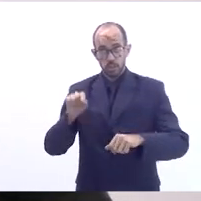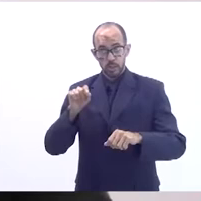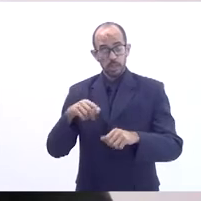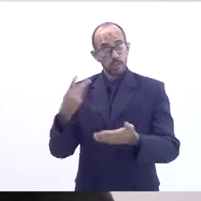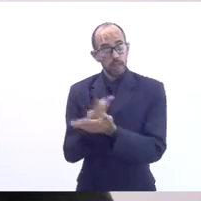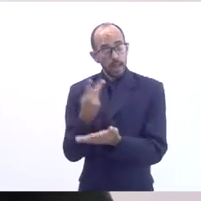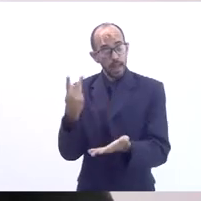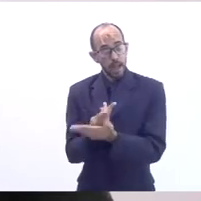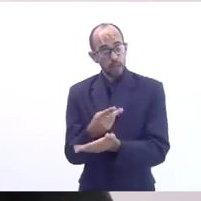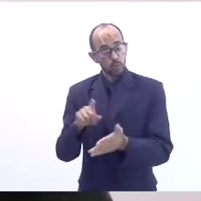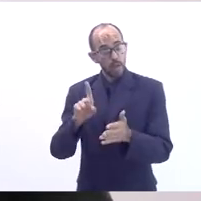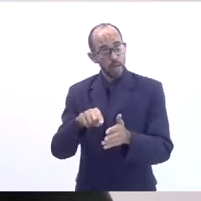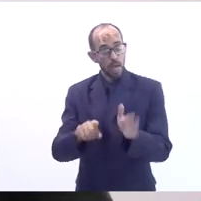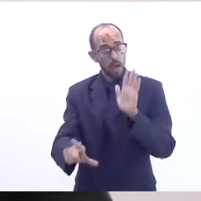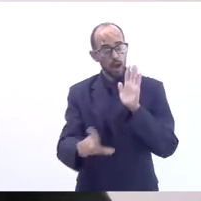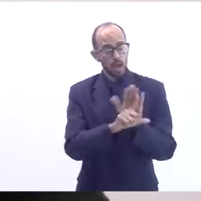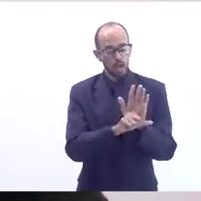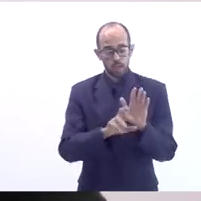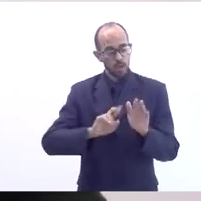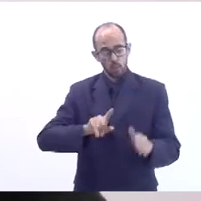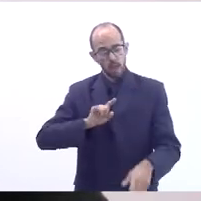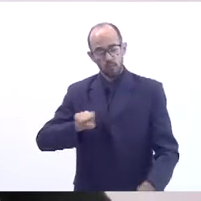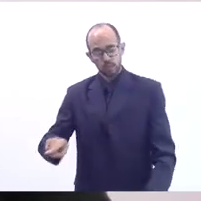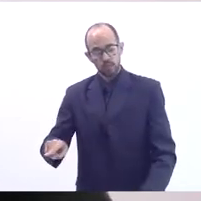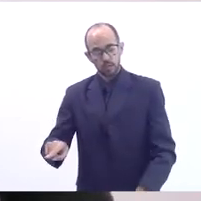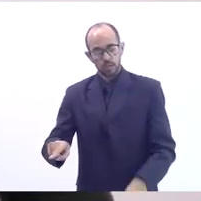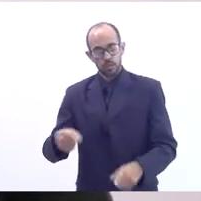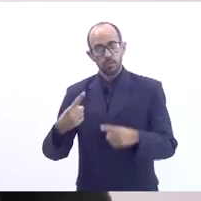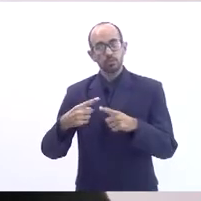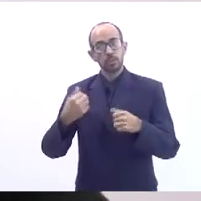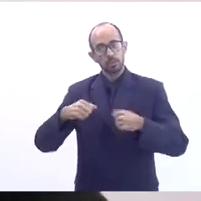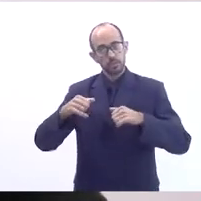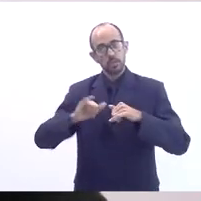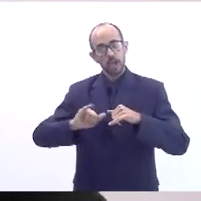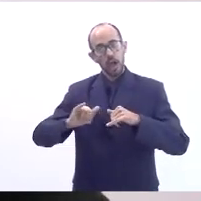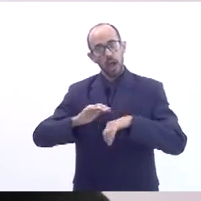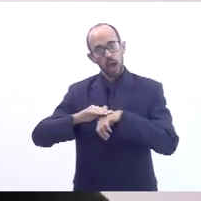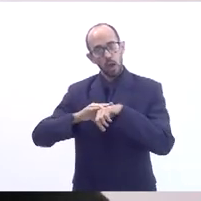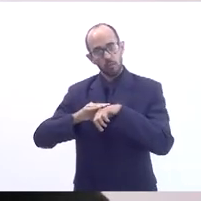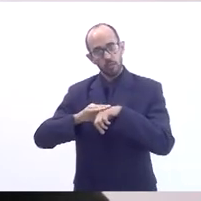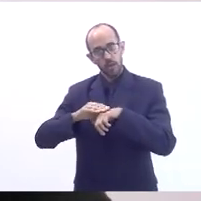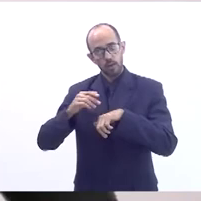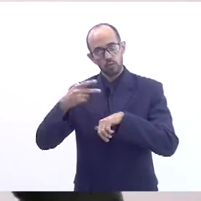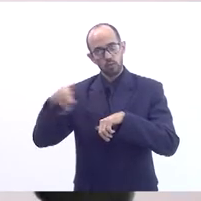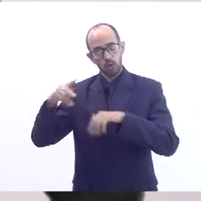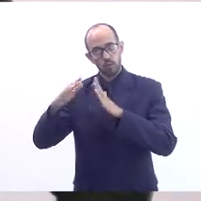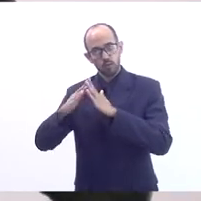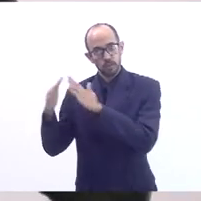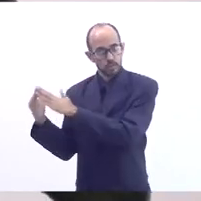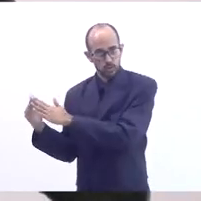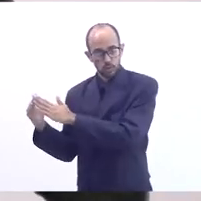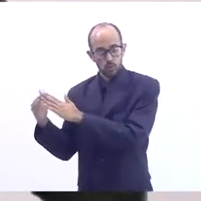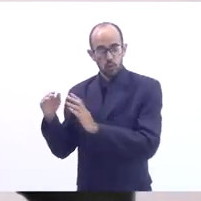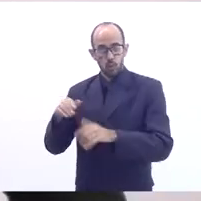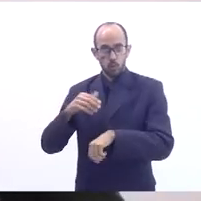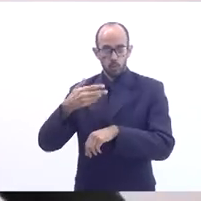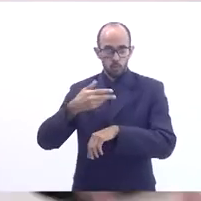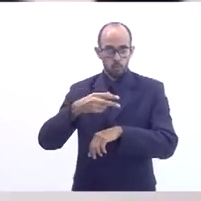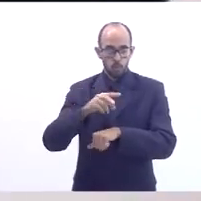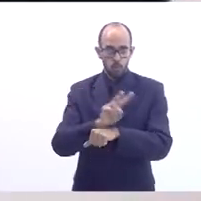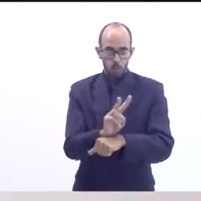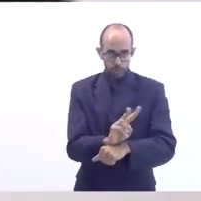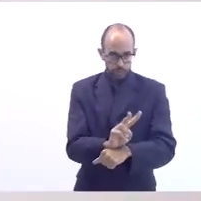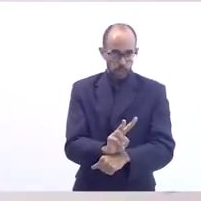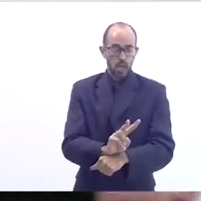que tá é quem tá errado a lei não é você porque você tem que falar com seu vizinho você tem que falar com teu porteiro tem que falar com a sua ex-namorada que que